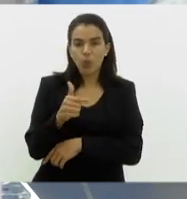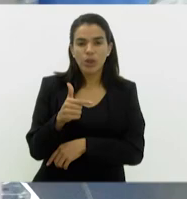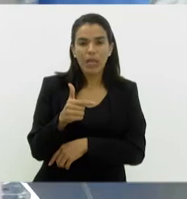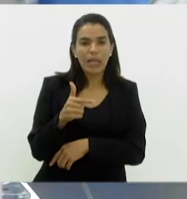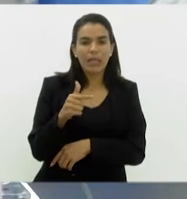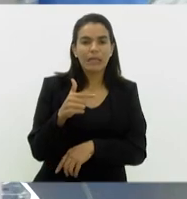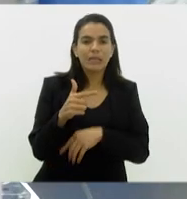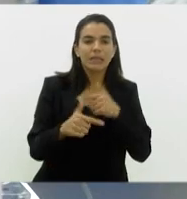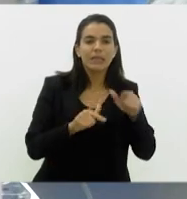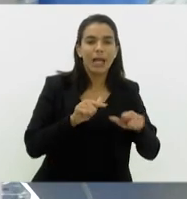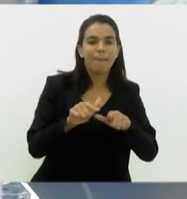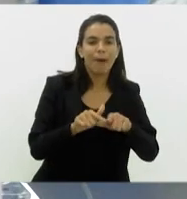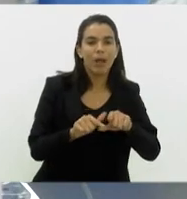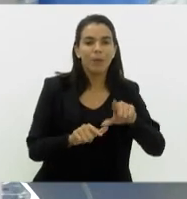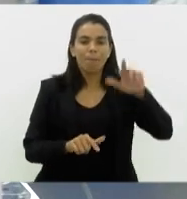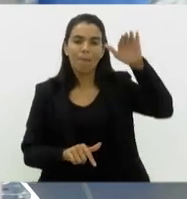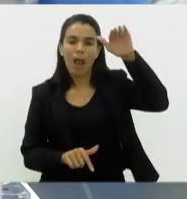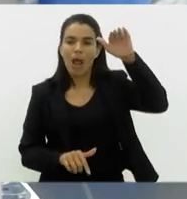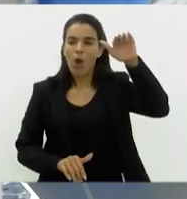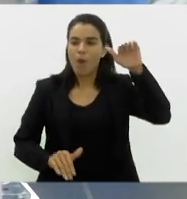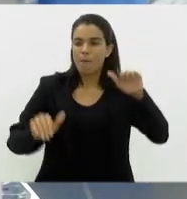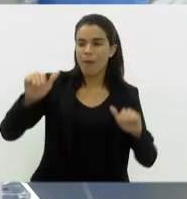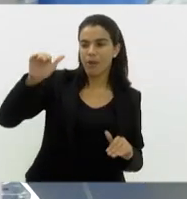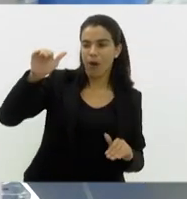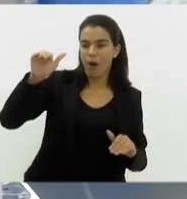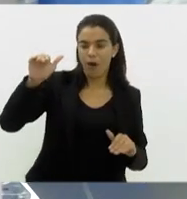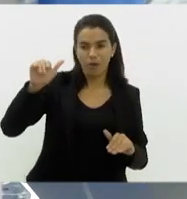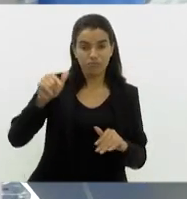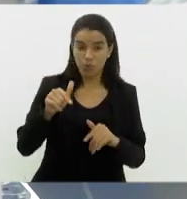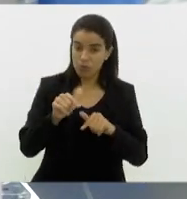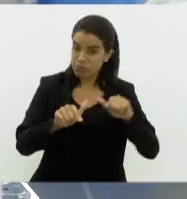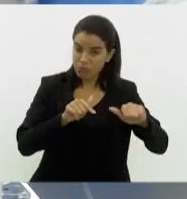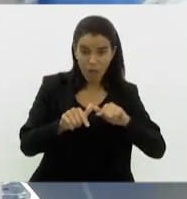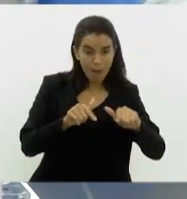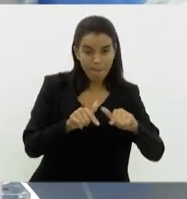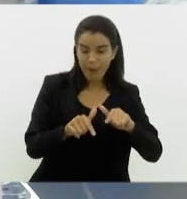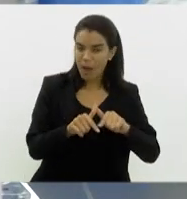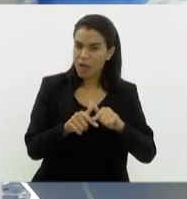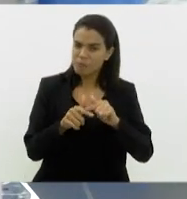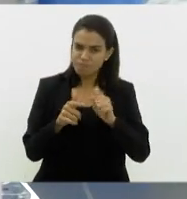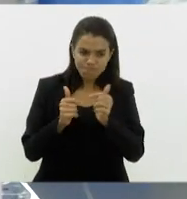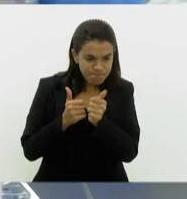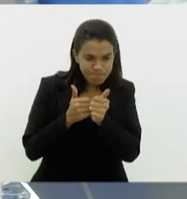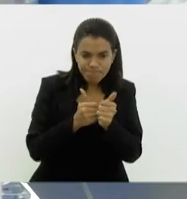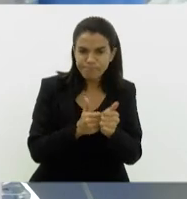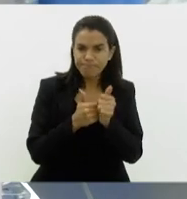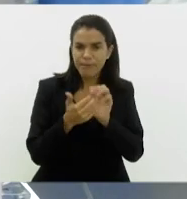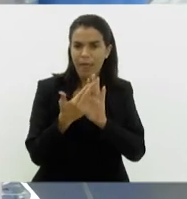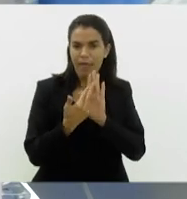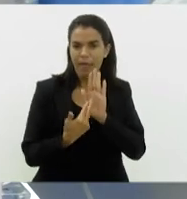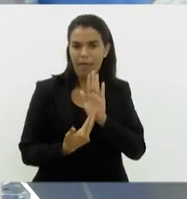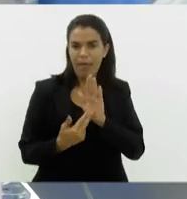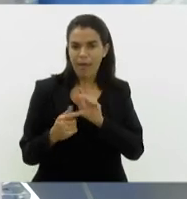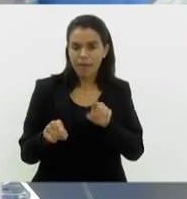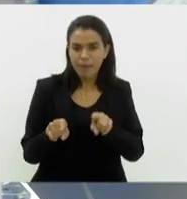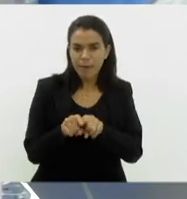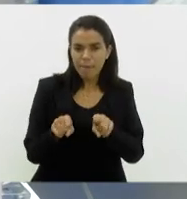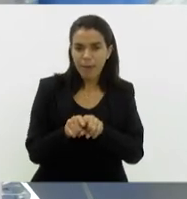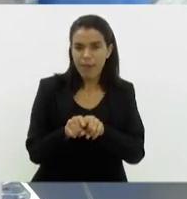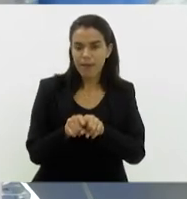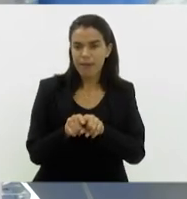menor de ninguém trabalho foi feito como deveria ser feito inclusive com as próprias convicções